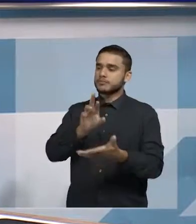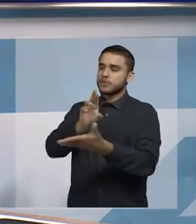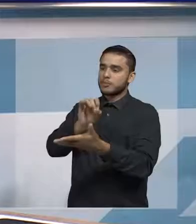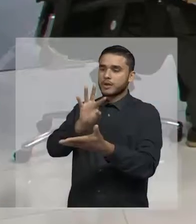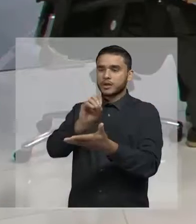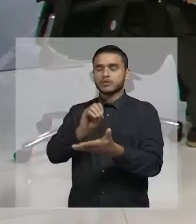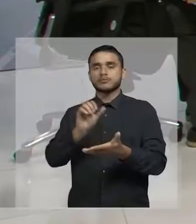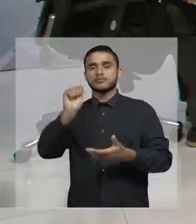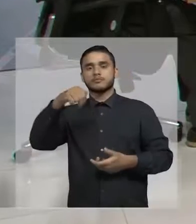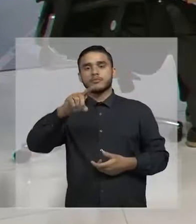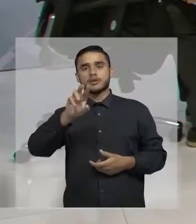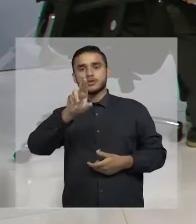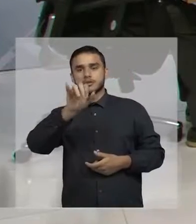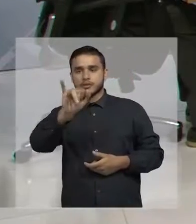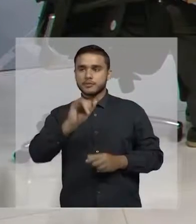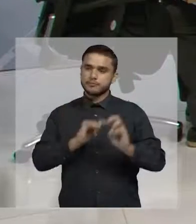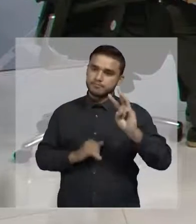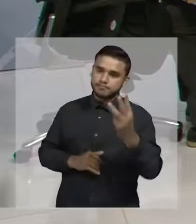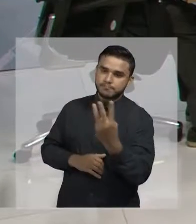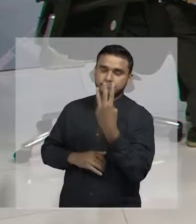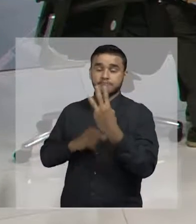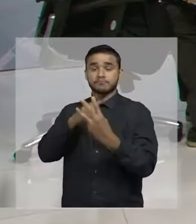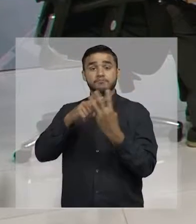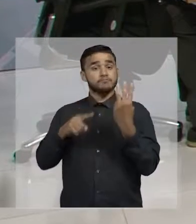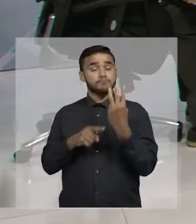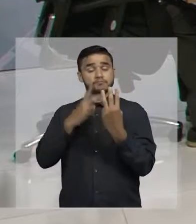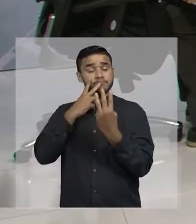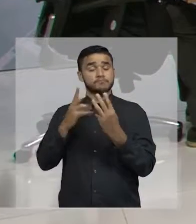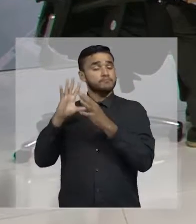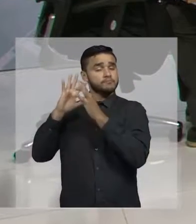contextualizar, uma aliança com